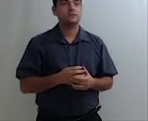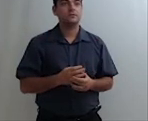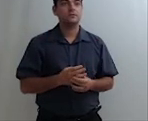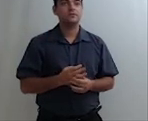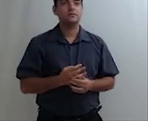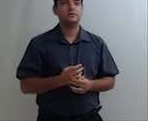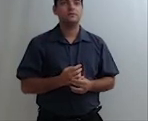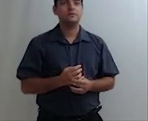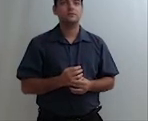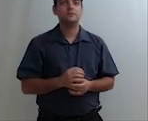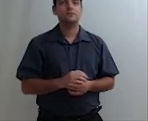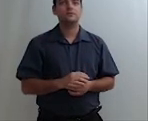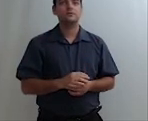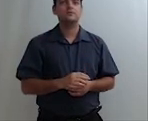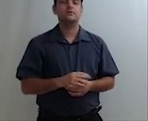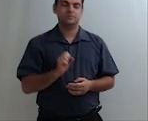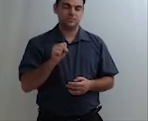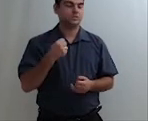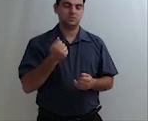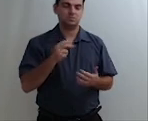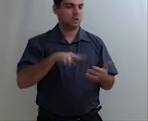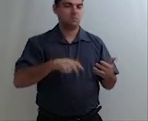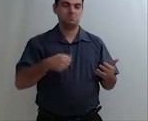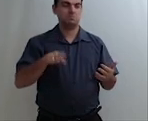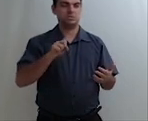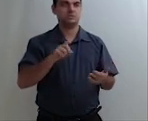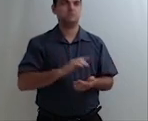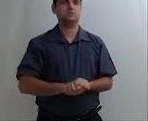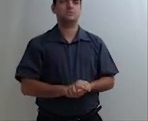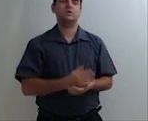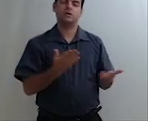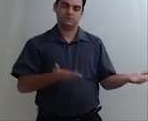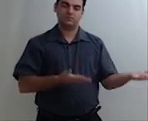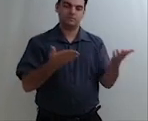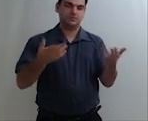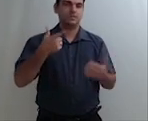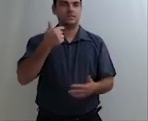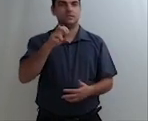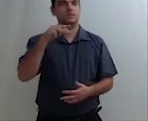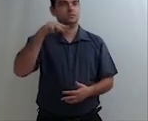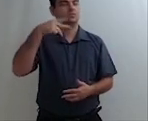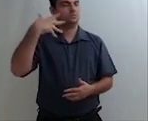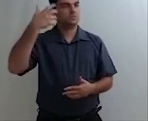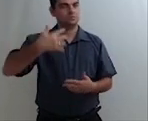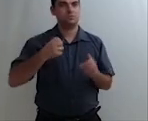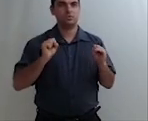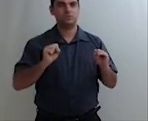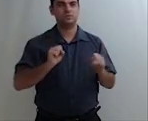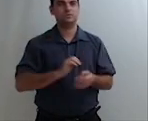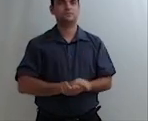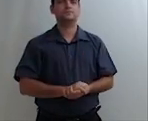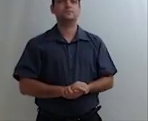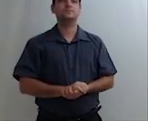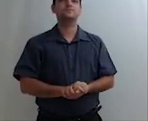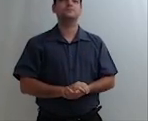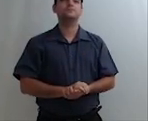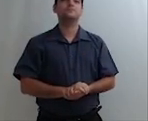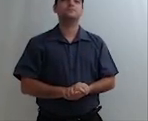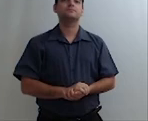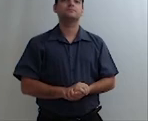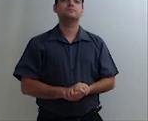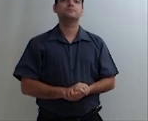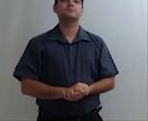Doutor sim excelência pois não então excelência tem a palavra para apresentação Excelentíssimo Senhor